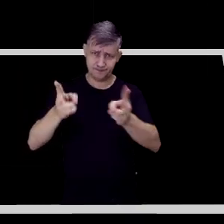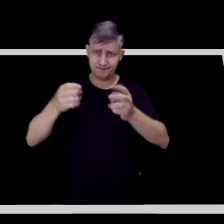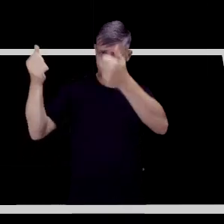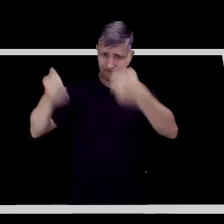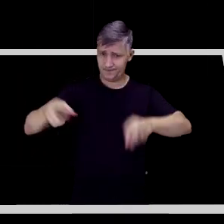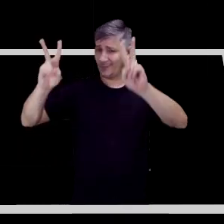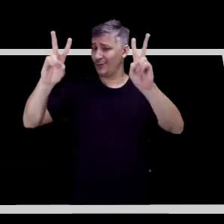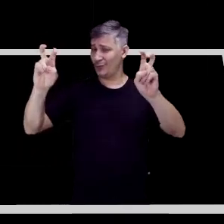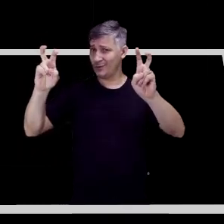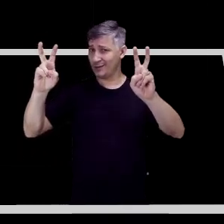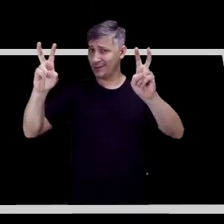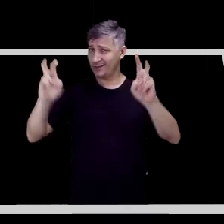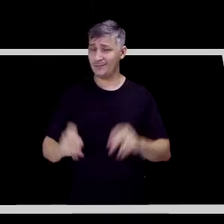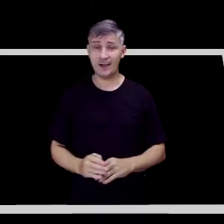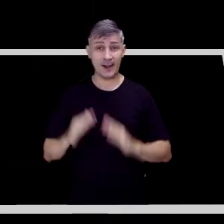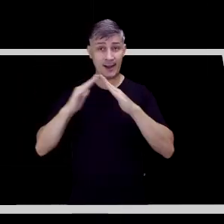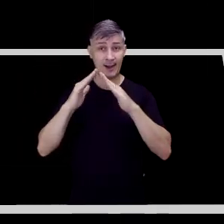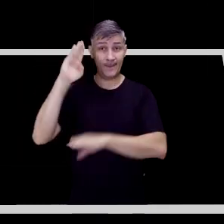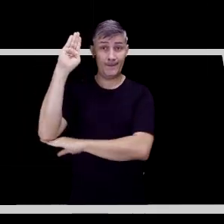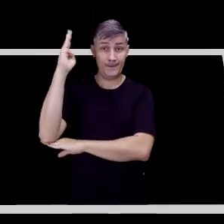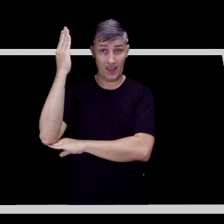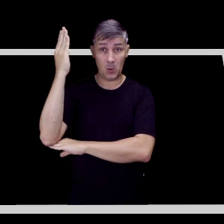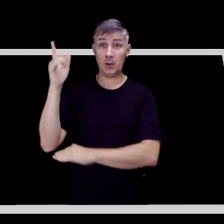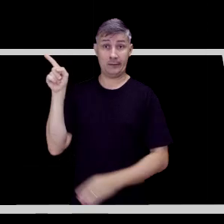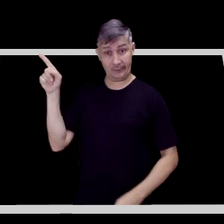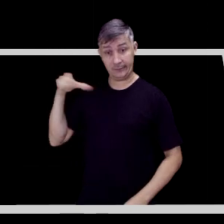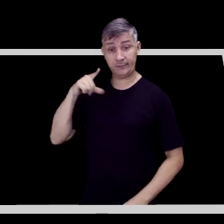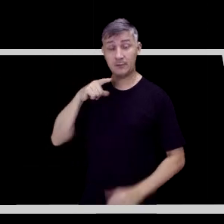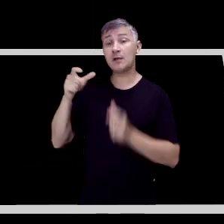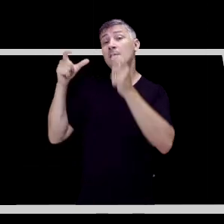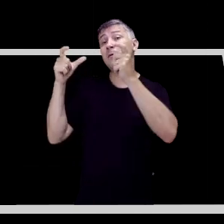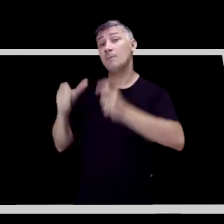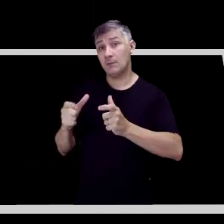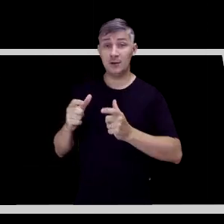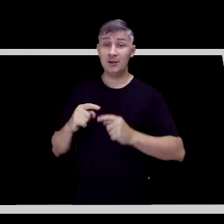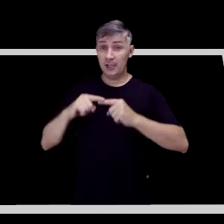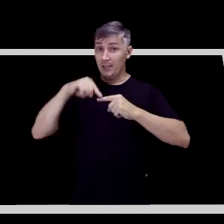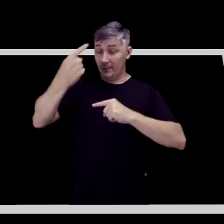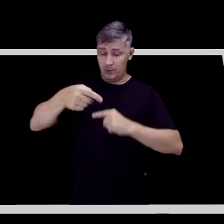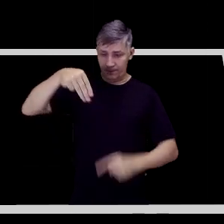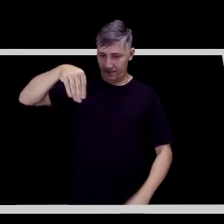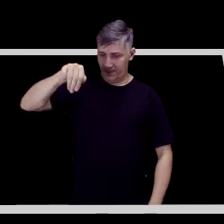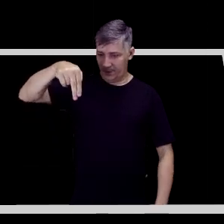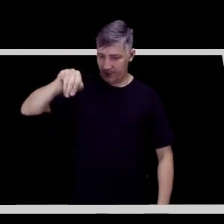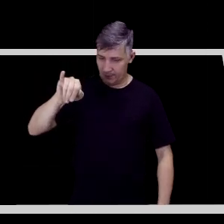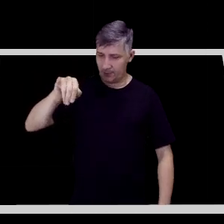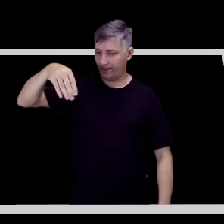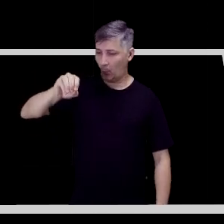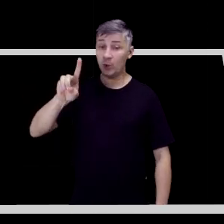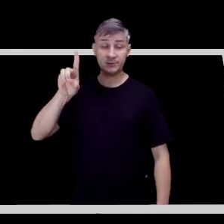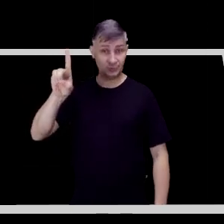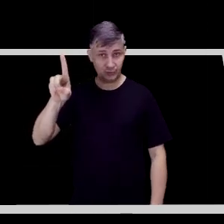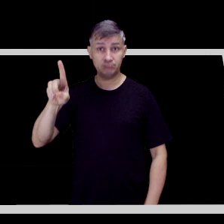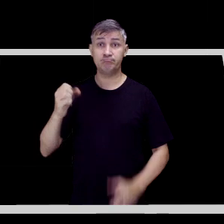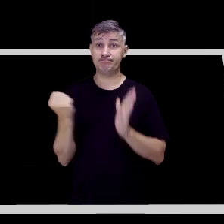E então, seguindo assim no tema das casas em madeira, aqui então uma que vem após as mini-mods